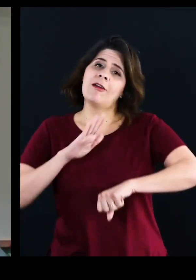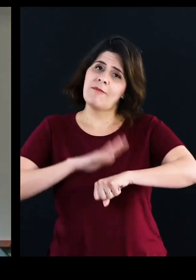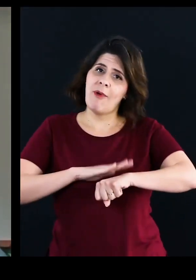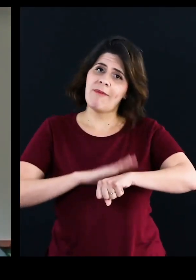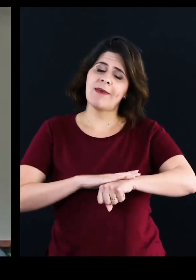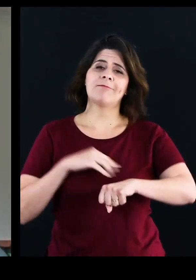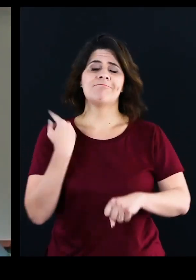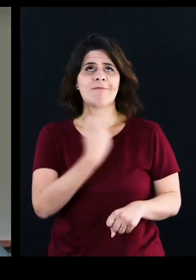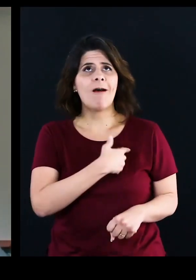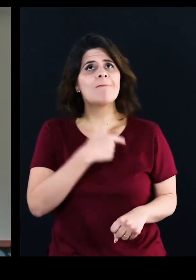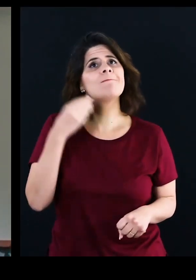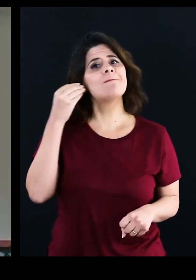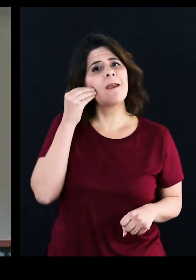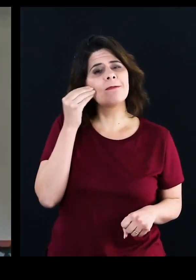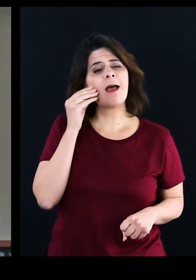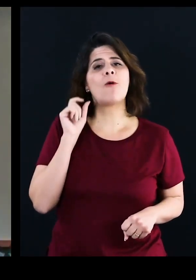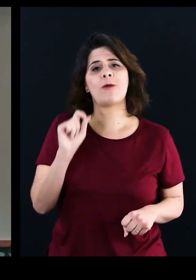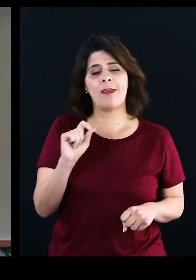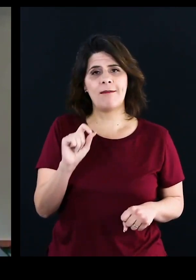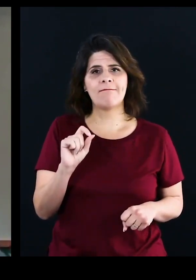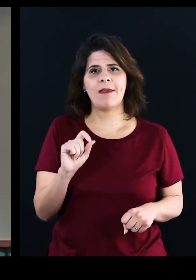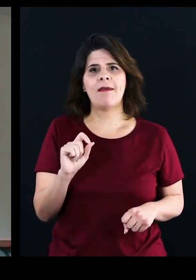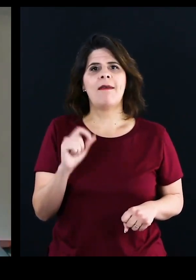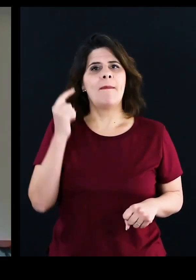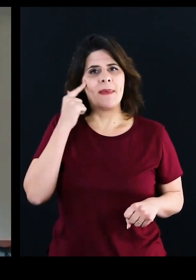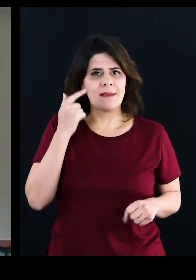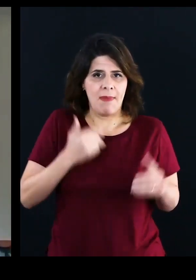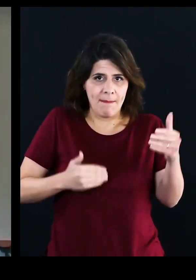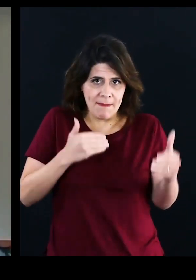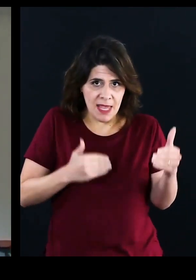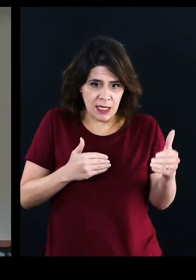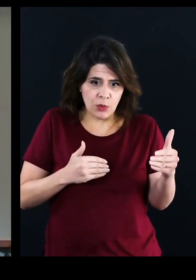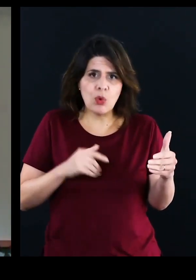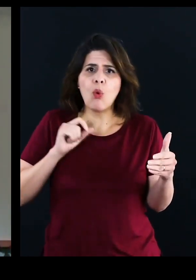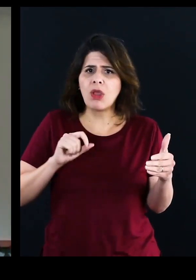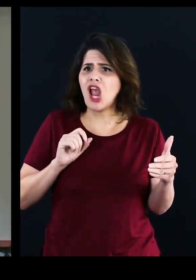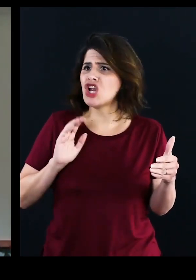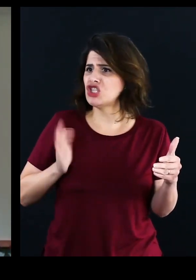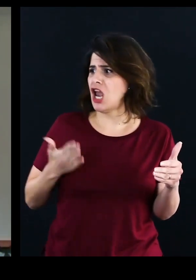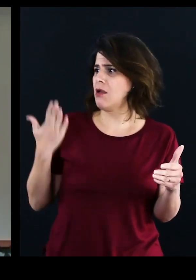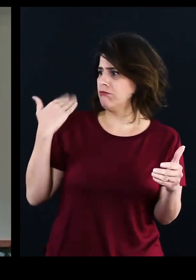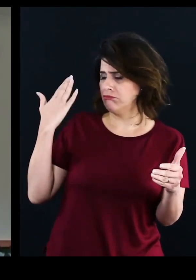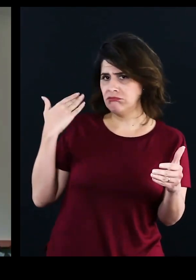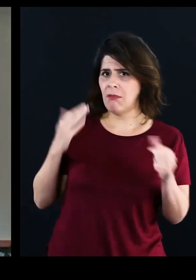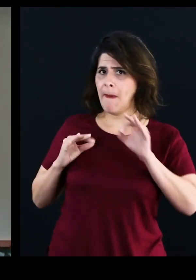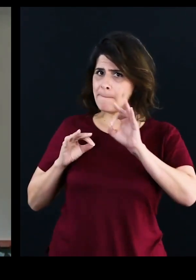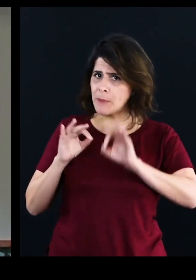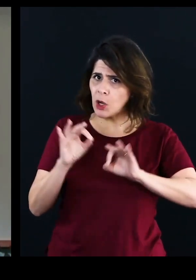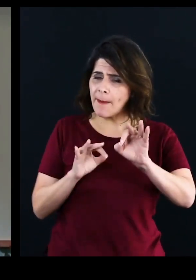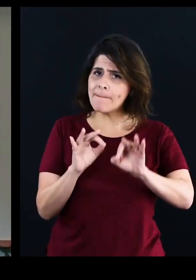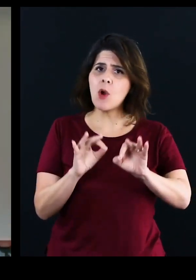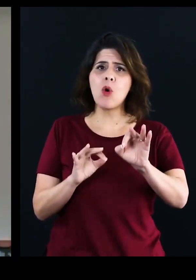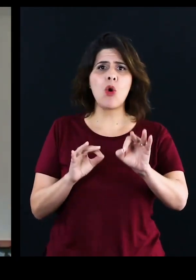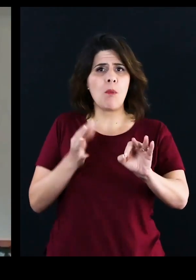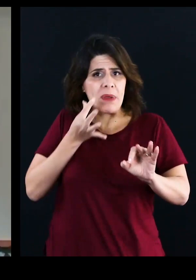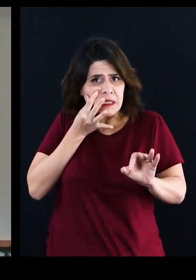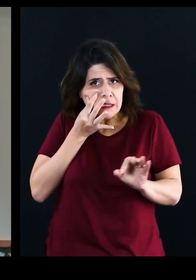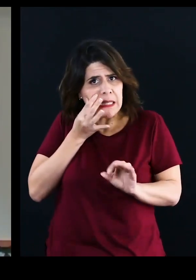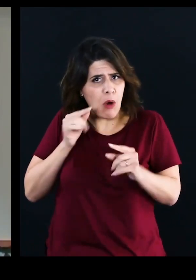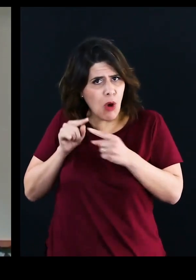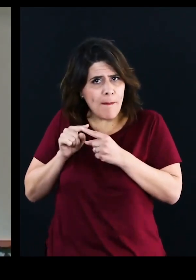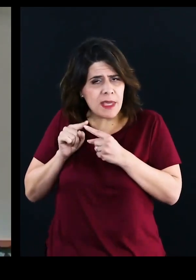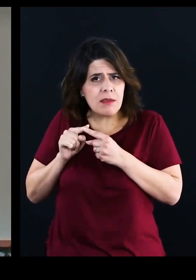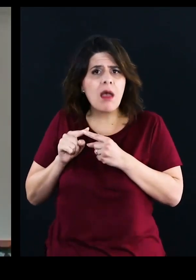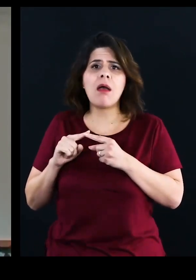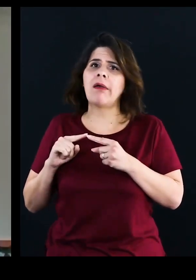podemos, que estava programado para funcionar presencialmente e que nós tivemos que